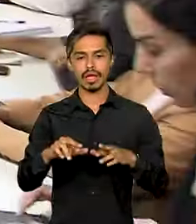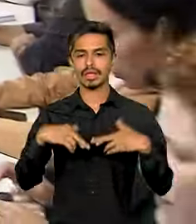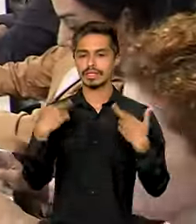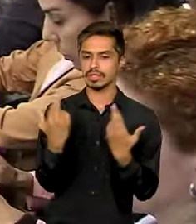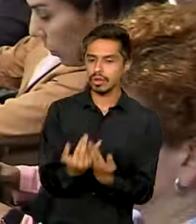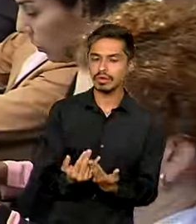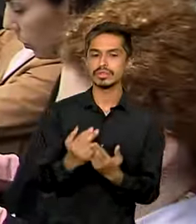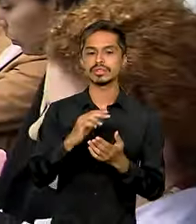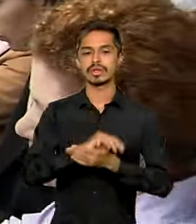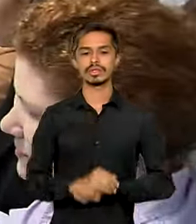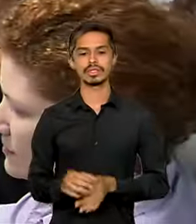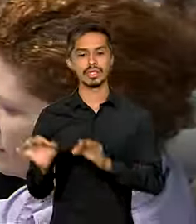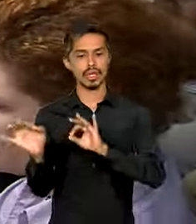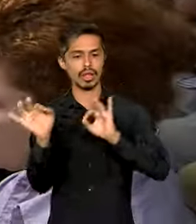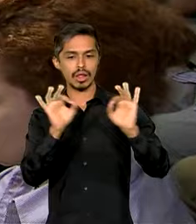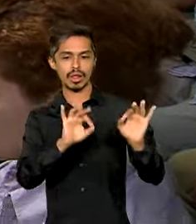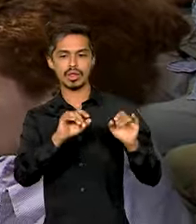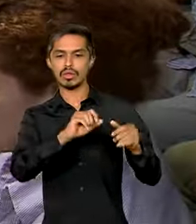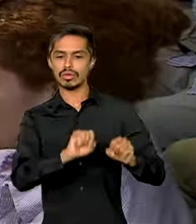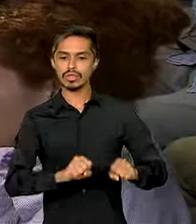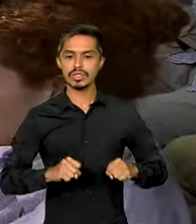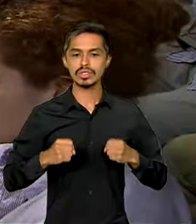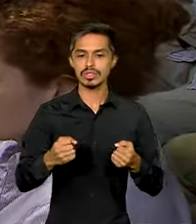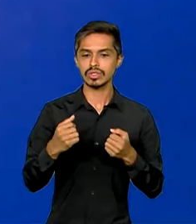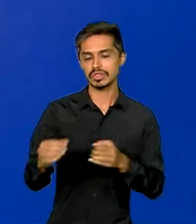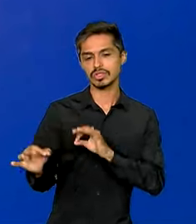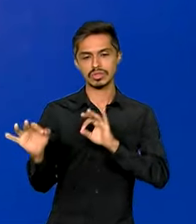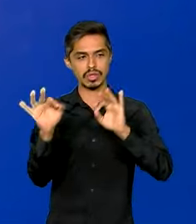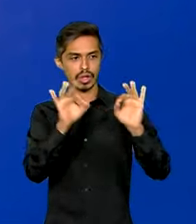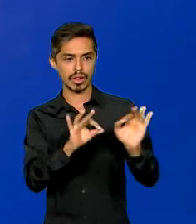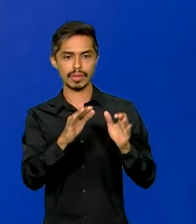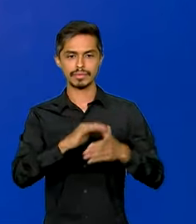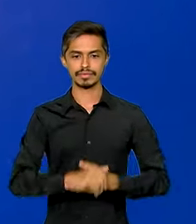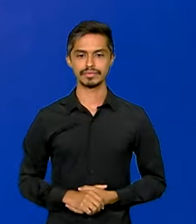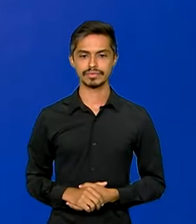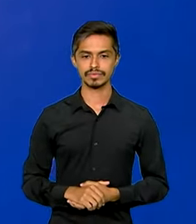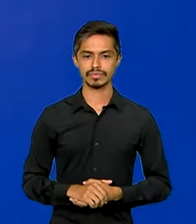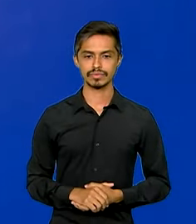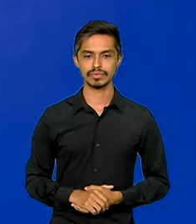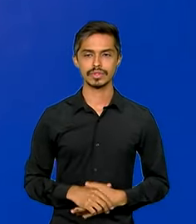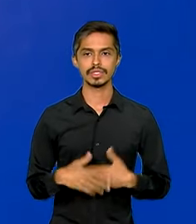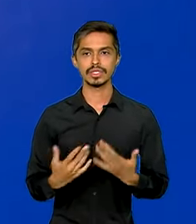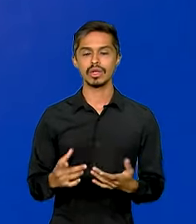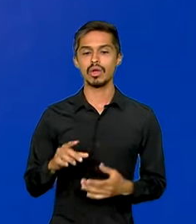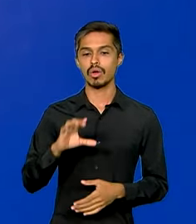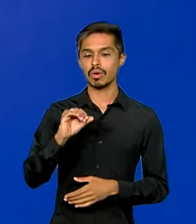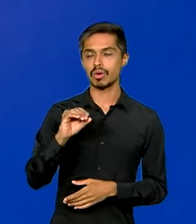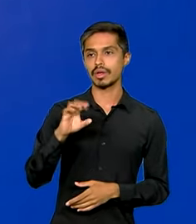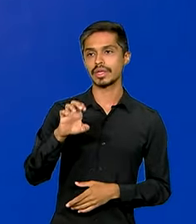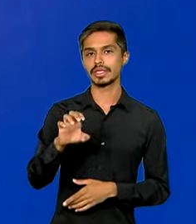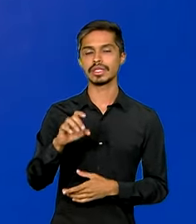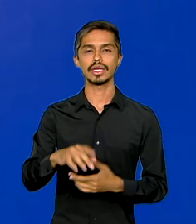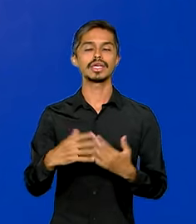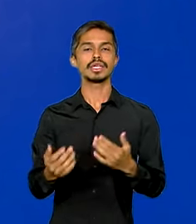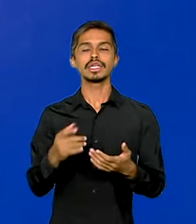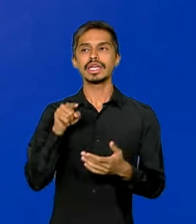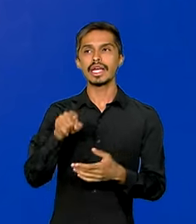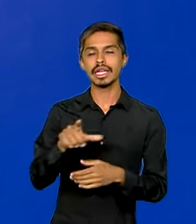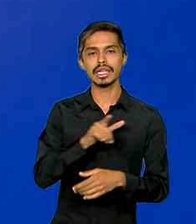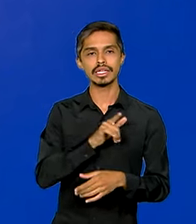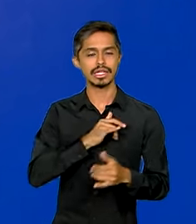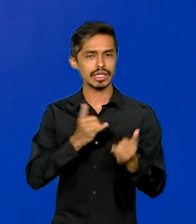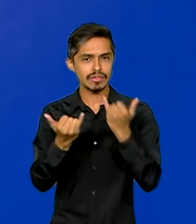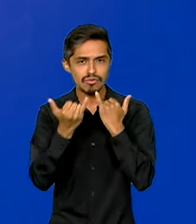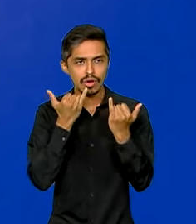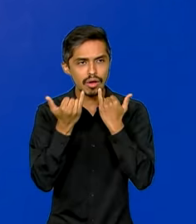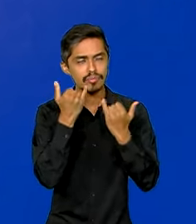para monitorar a situação e as ações de vigilância. O COI Dengue vai ser o ponto de coleta e análise de dados sobre a